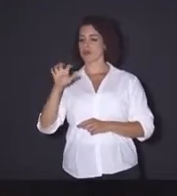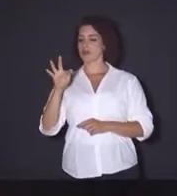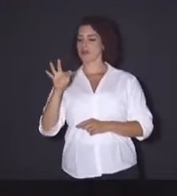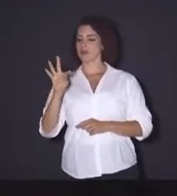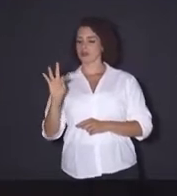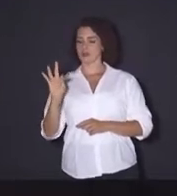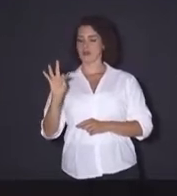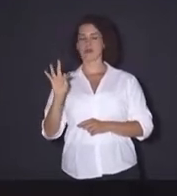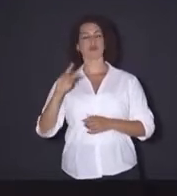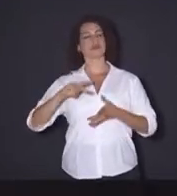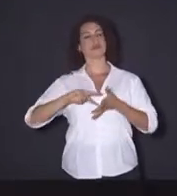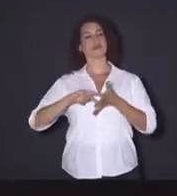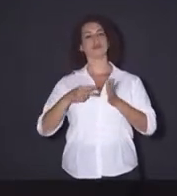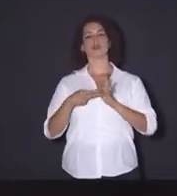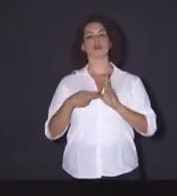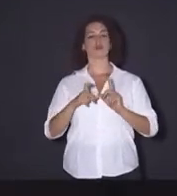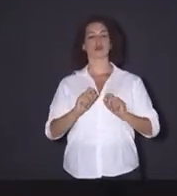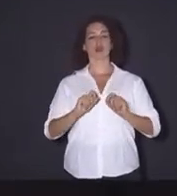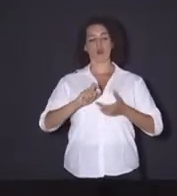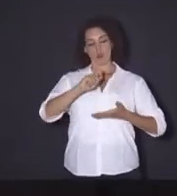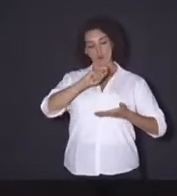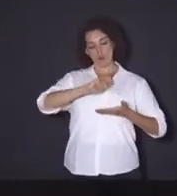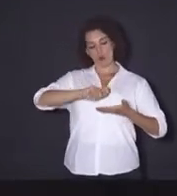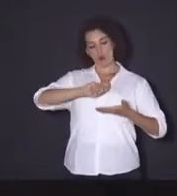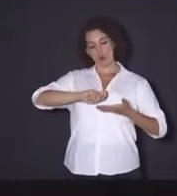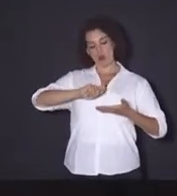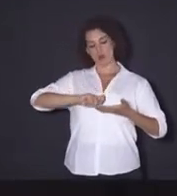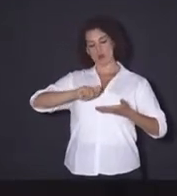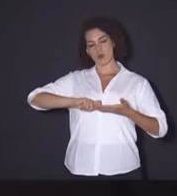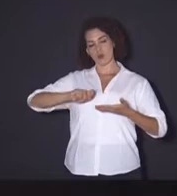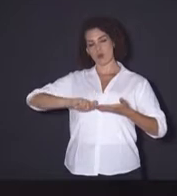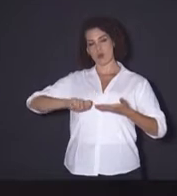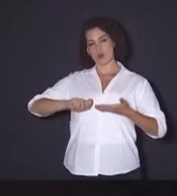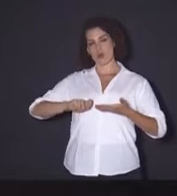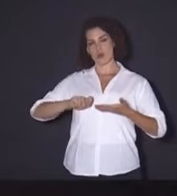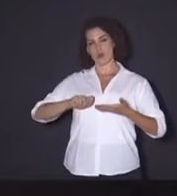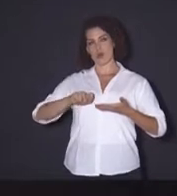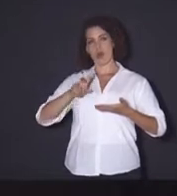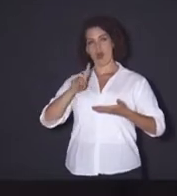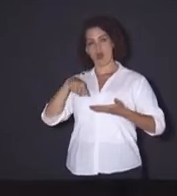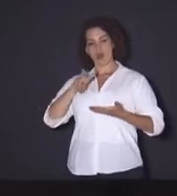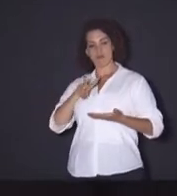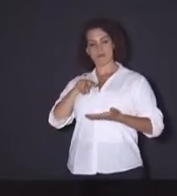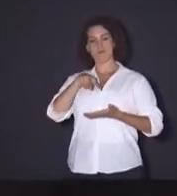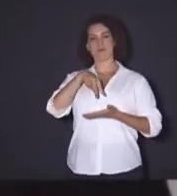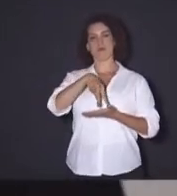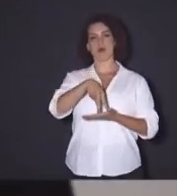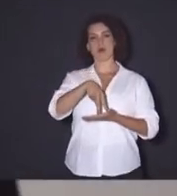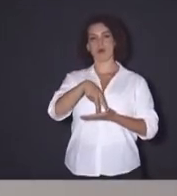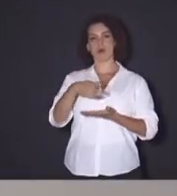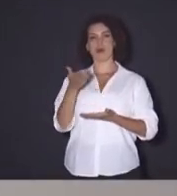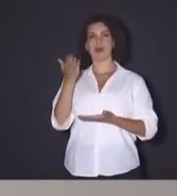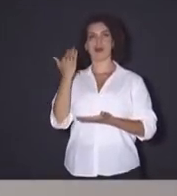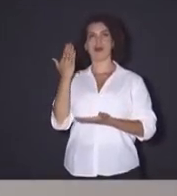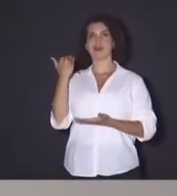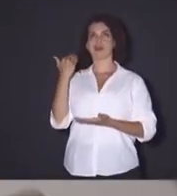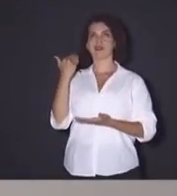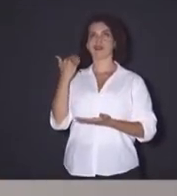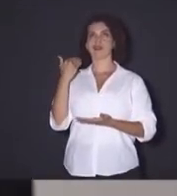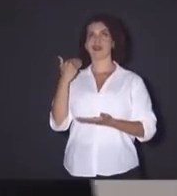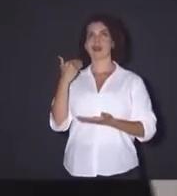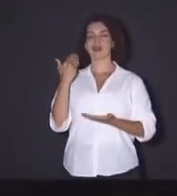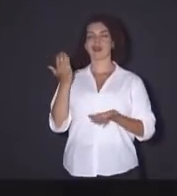aquela situação em que o autor ocupava um protagonismo quase mítico, romântico, onde